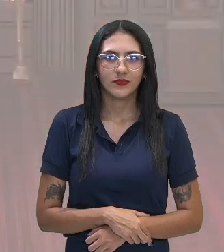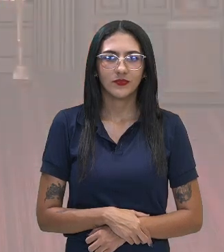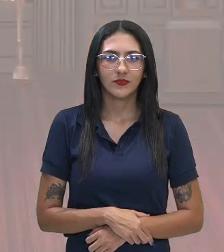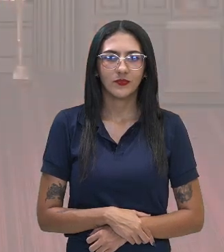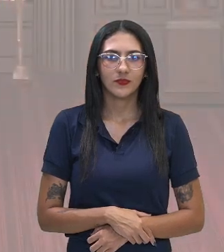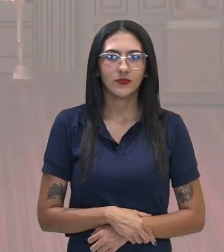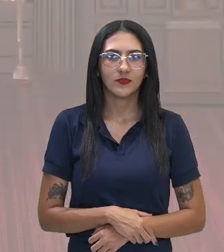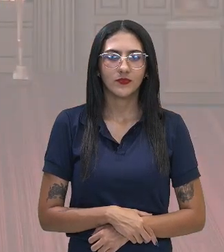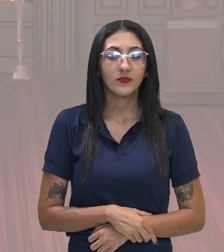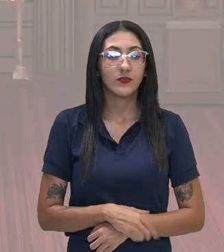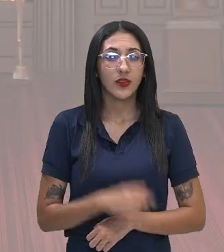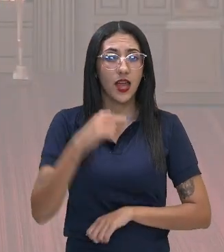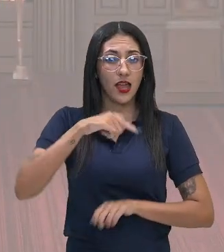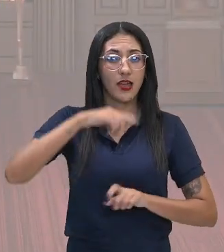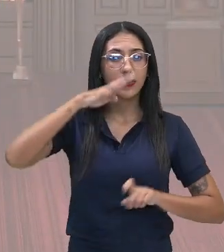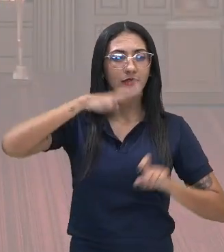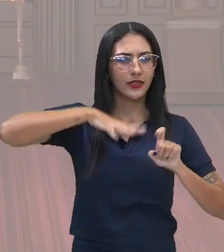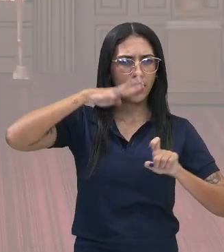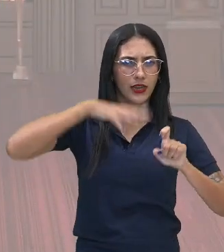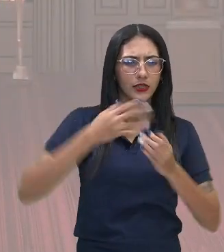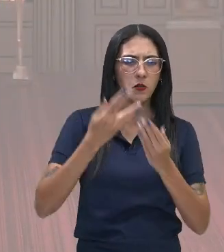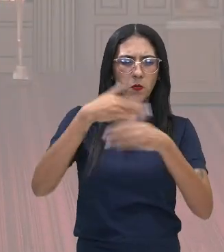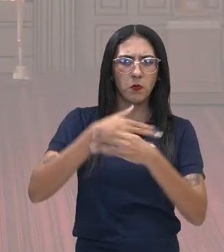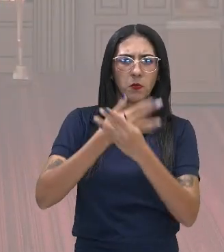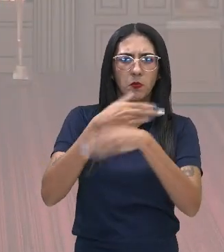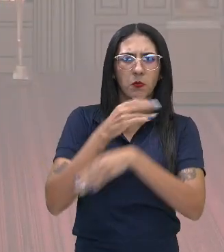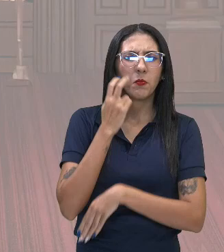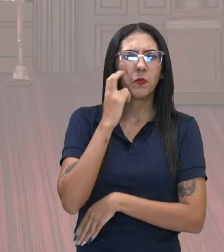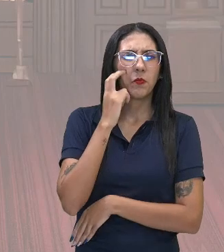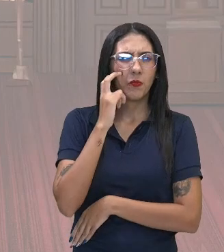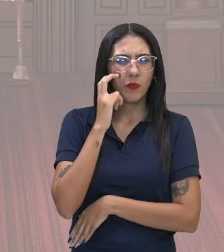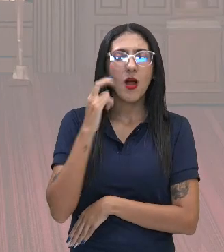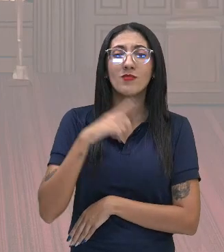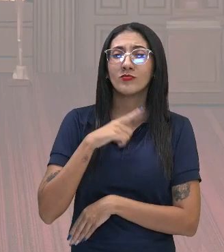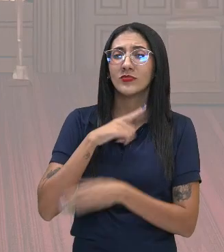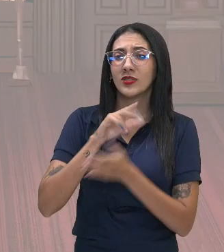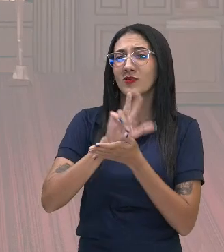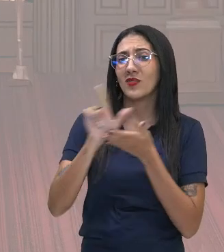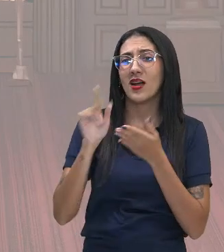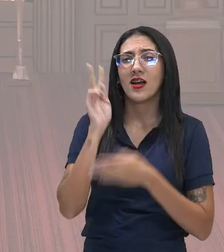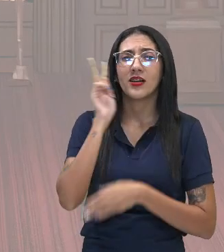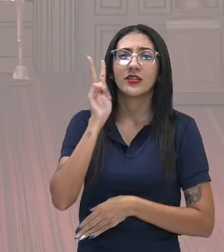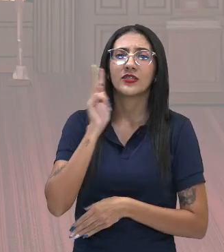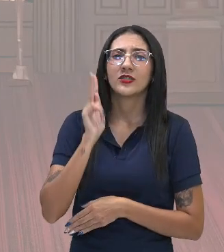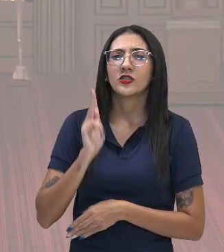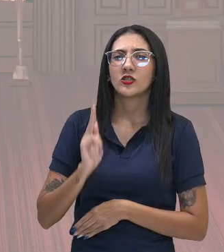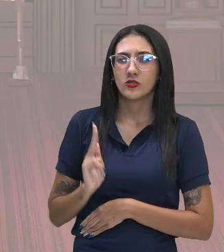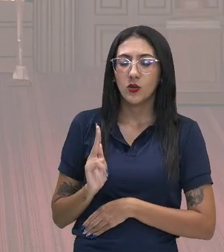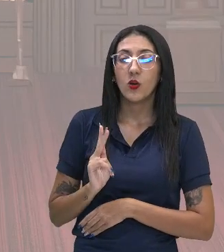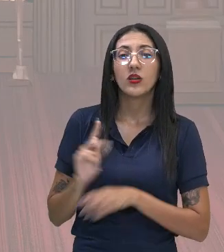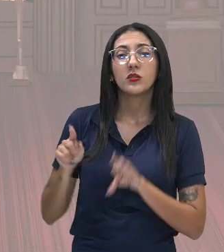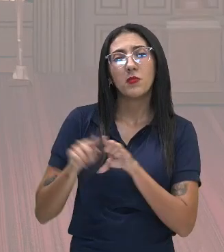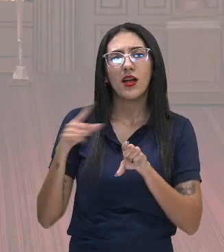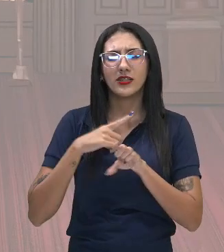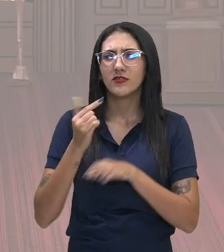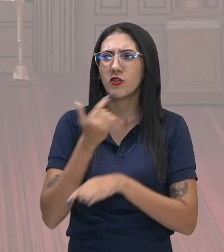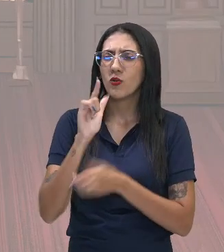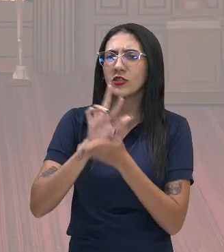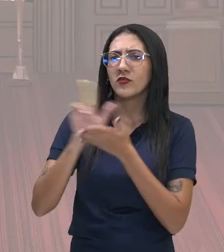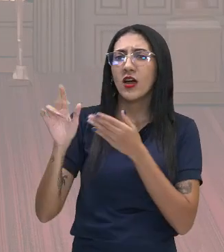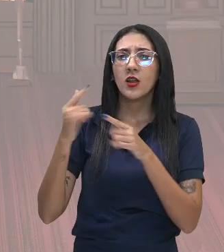Assim como essa lenda, muitas histórias começaram sendo contadas de boca em boca, mas foram preservadas porque alguém as